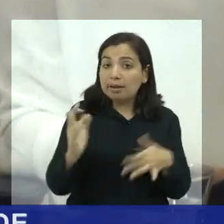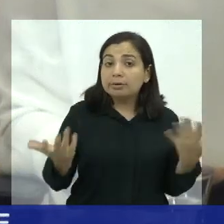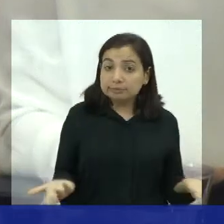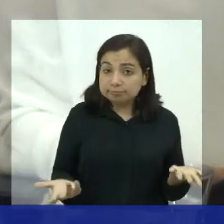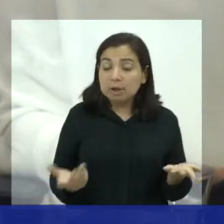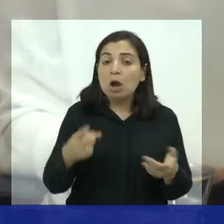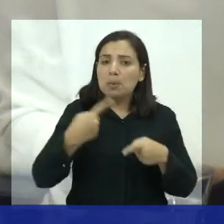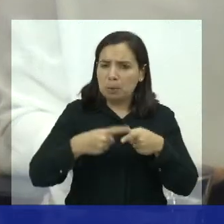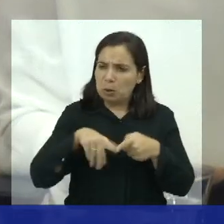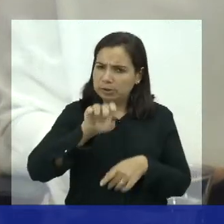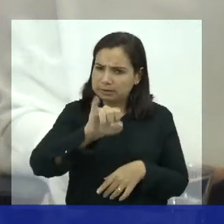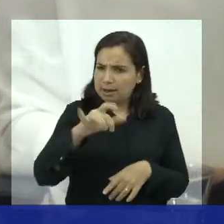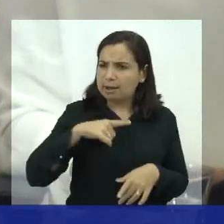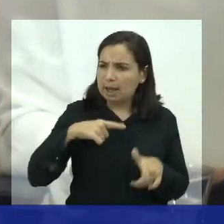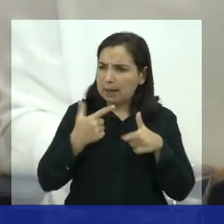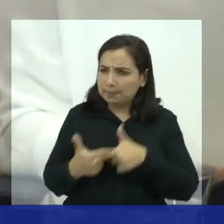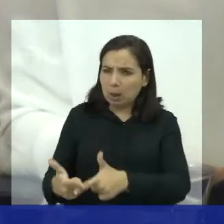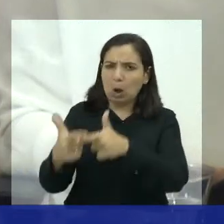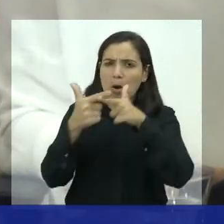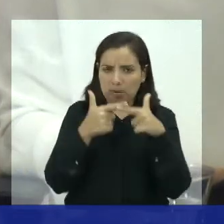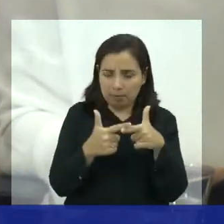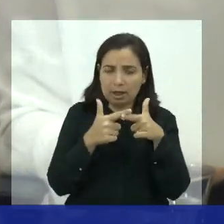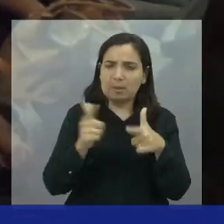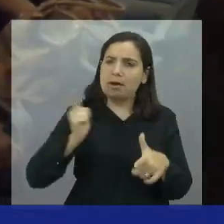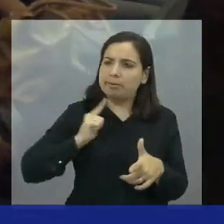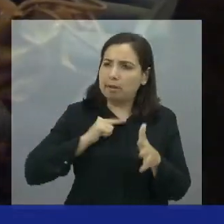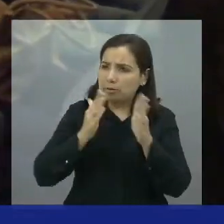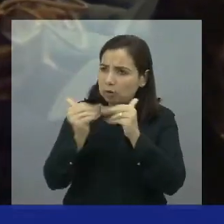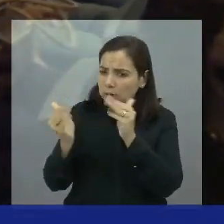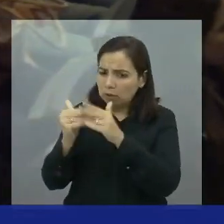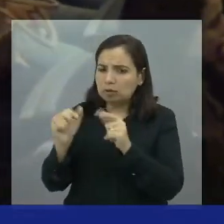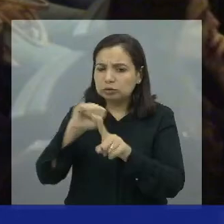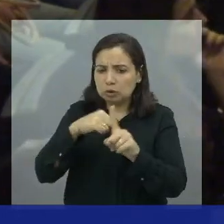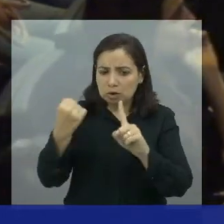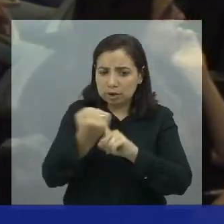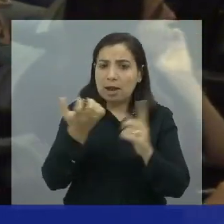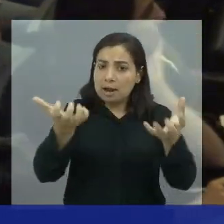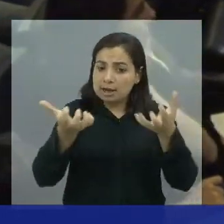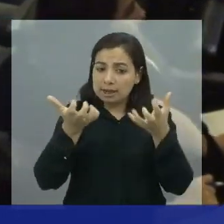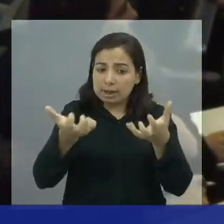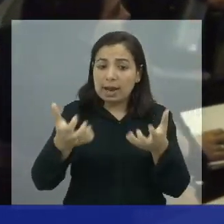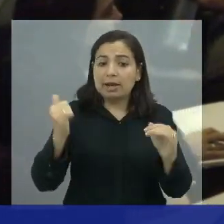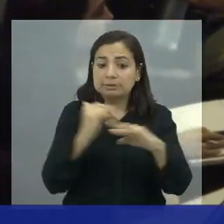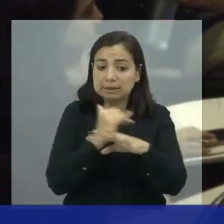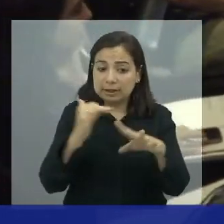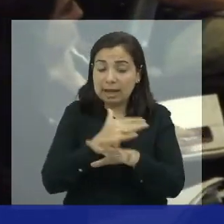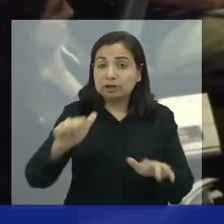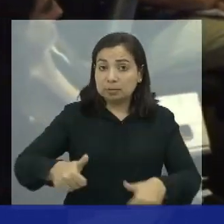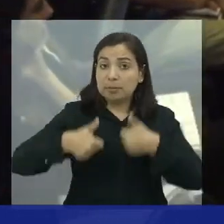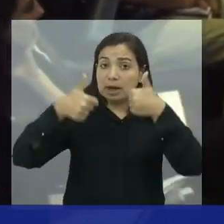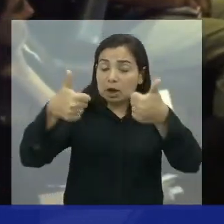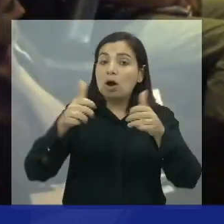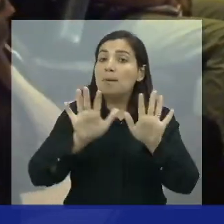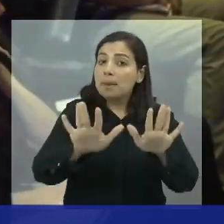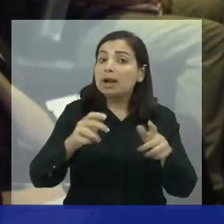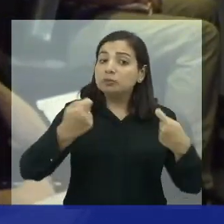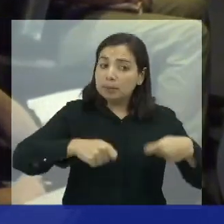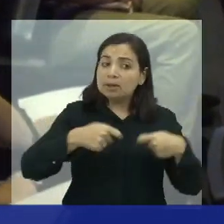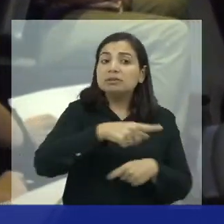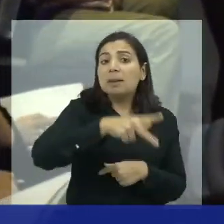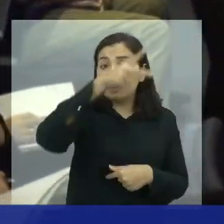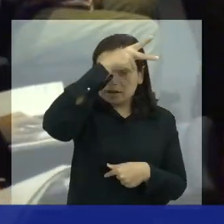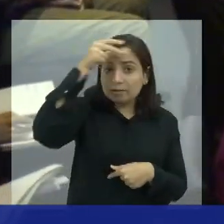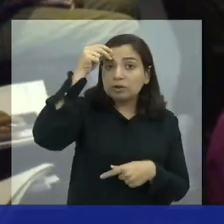vocês solicitam a participação da sociedade para juntos construirmos uma cidade melhor, a gente precisa também o compromisso